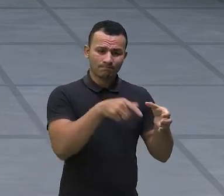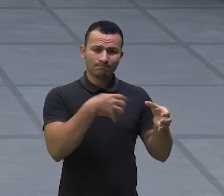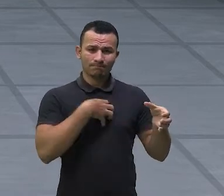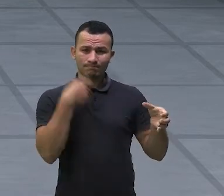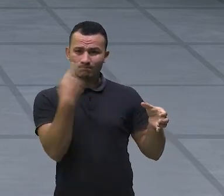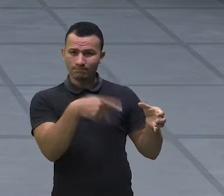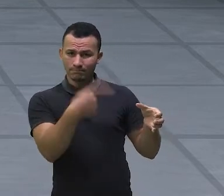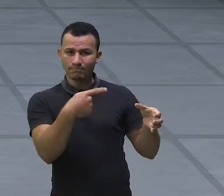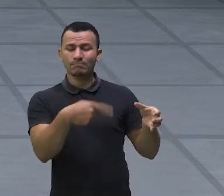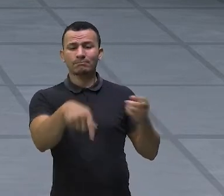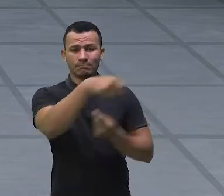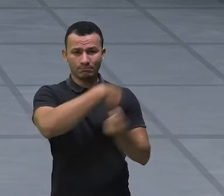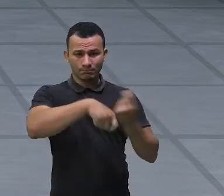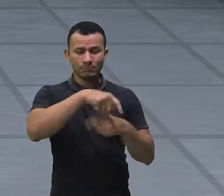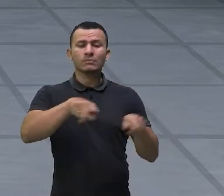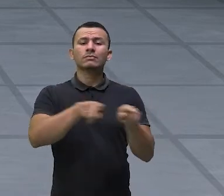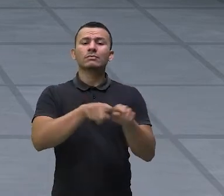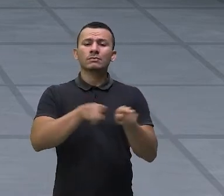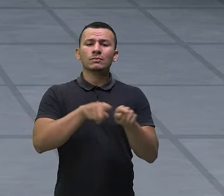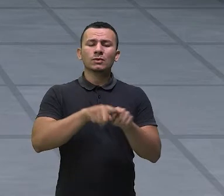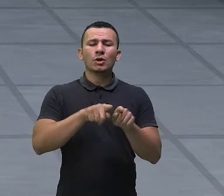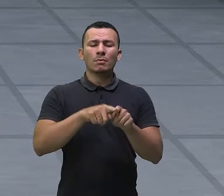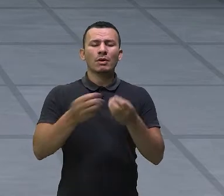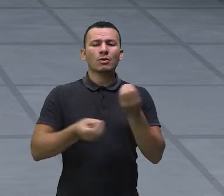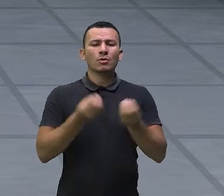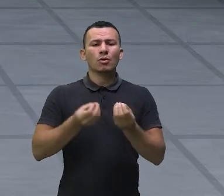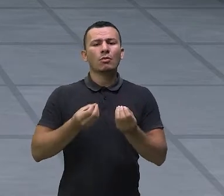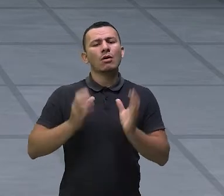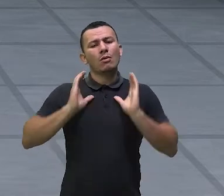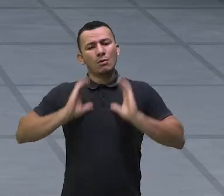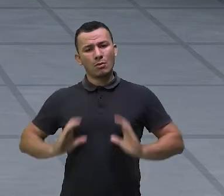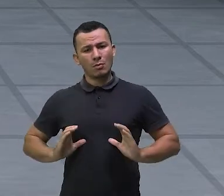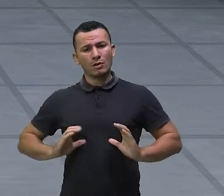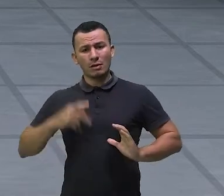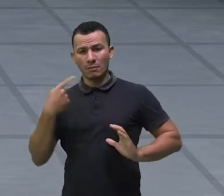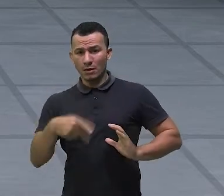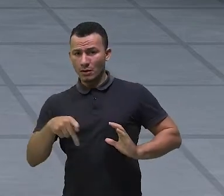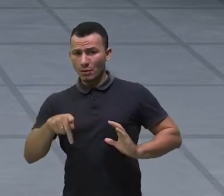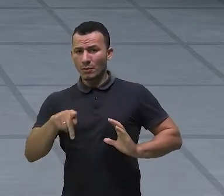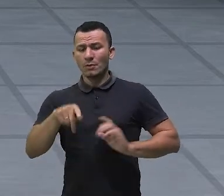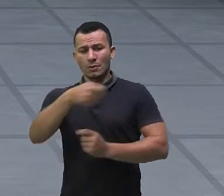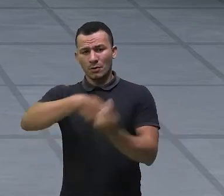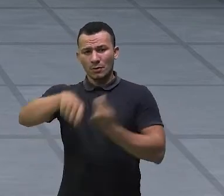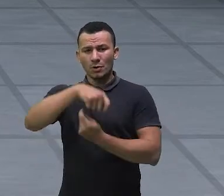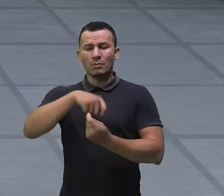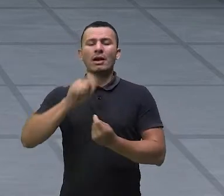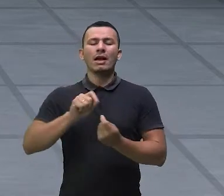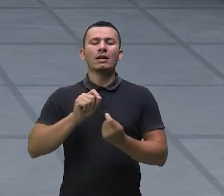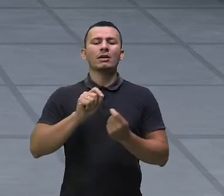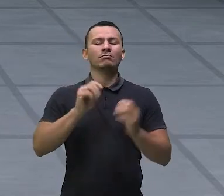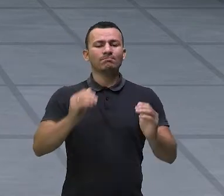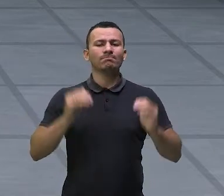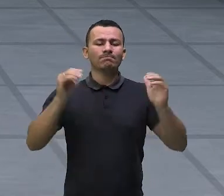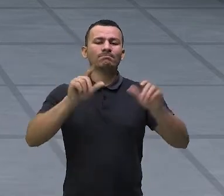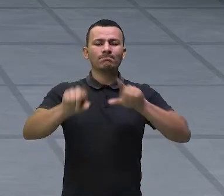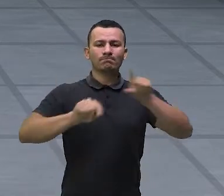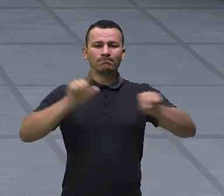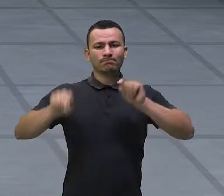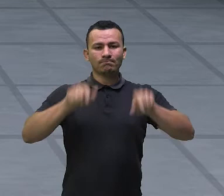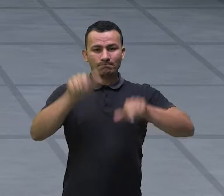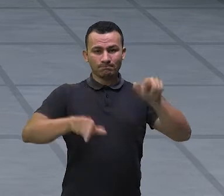situação econômica e a sua posição econômica é que vai definir aquele sujeito. E